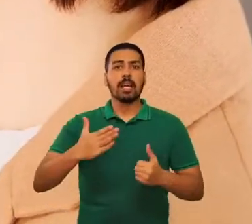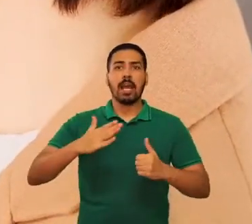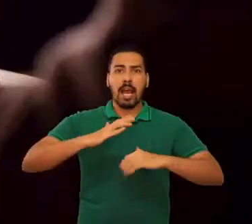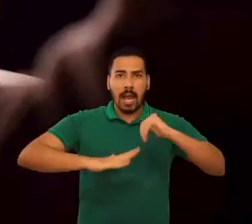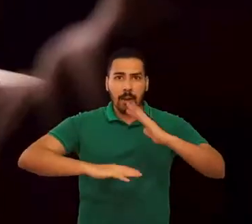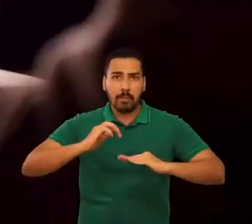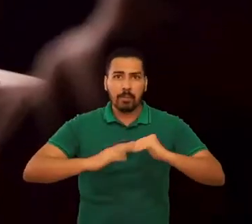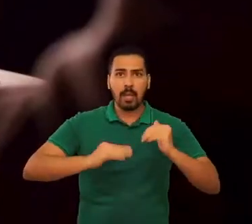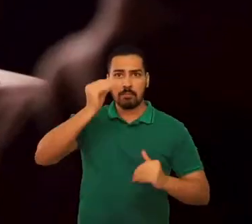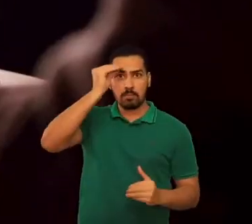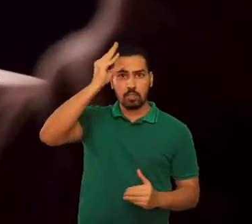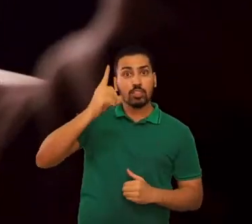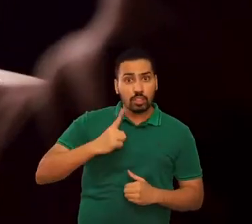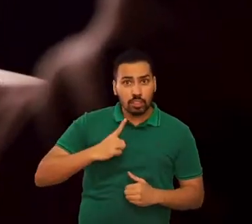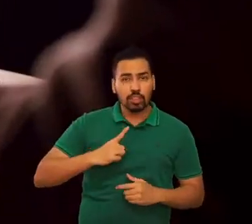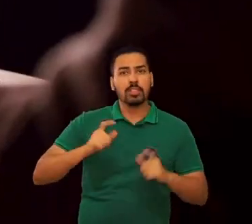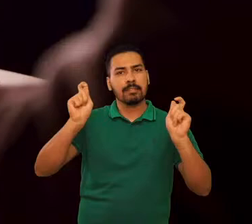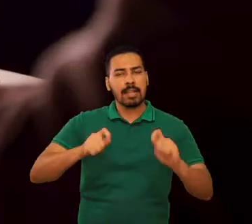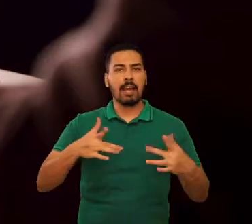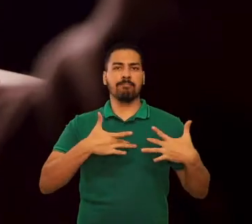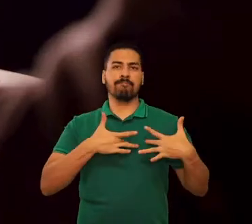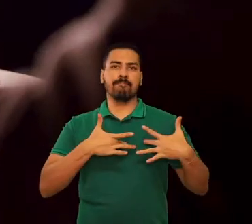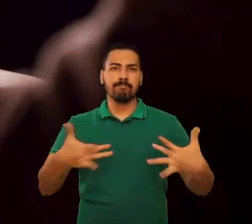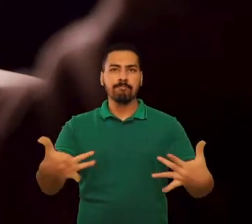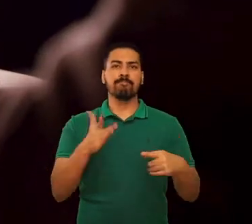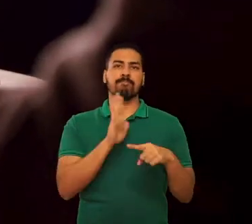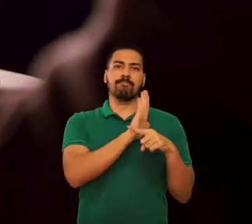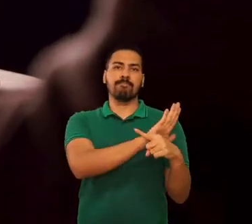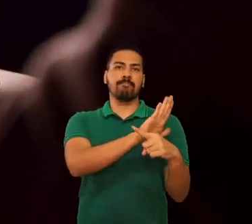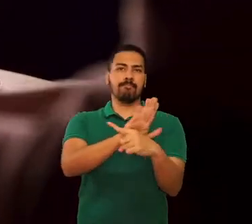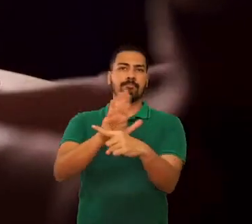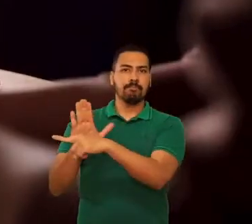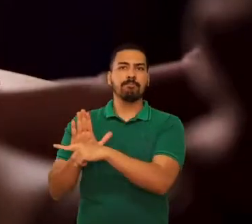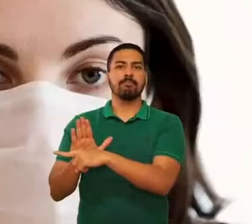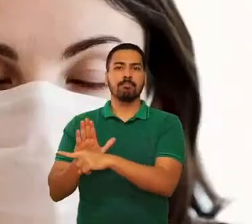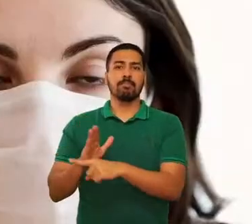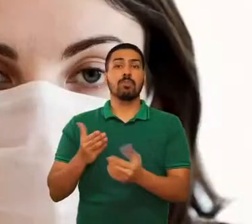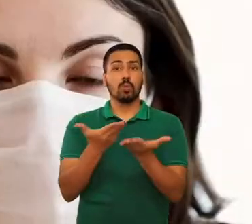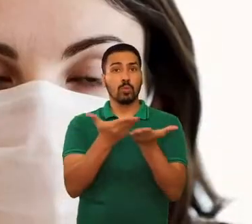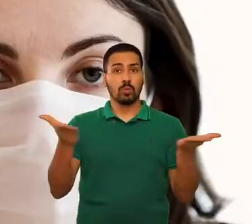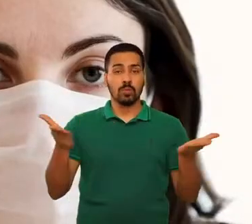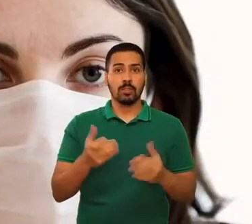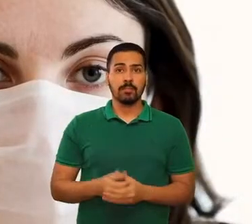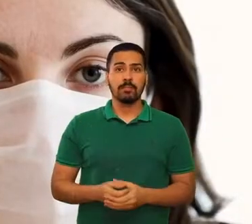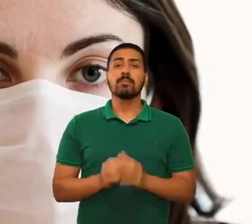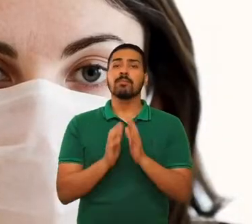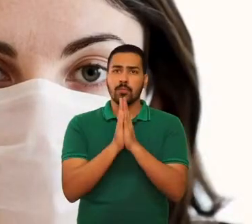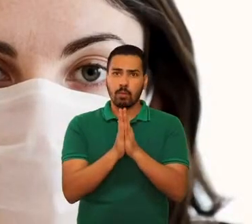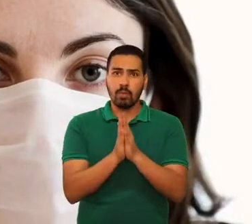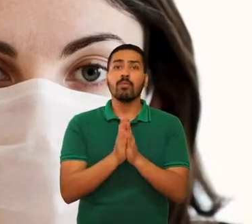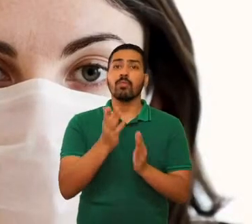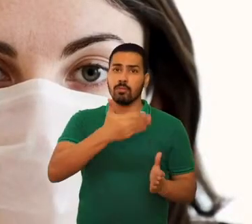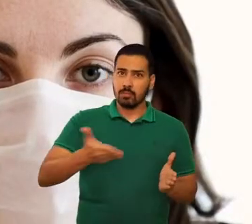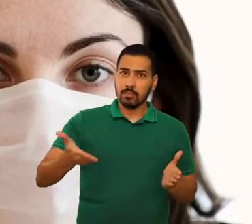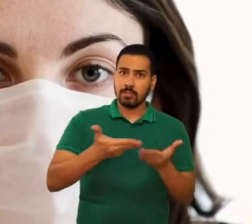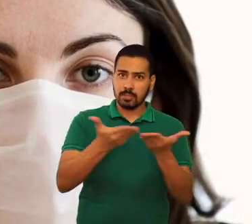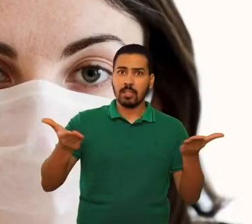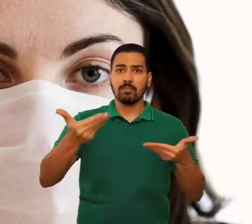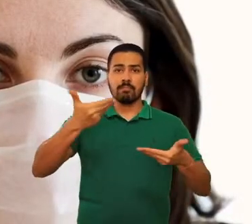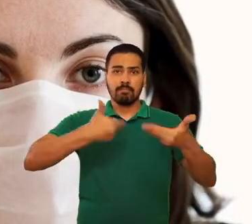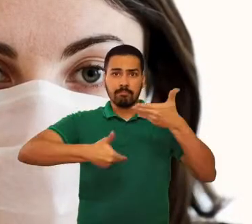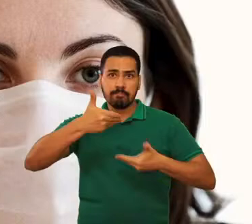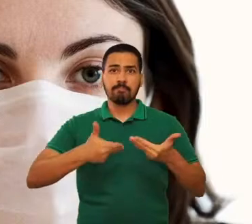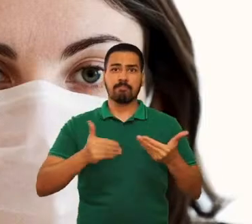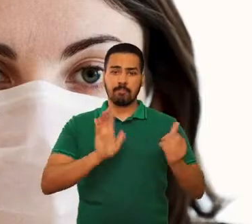difícil, coloque também o seu conhecimento à disposição. Ajude, seja solidário e, por favor,